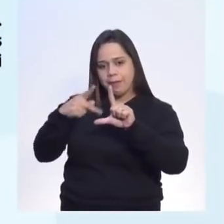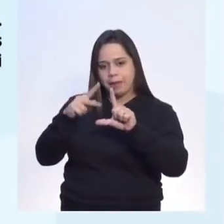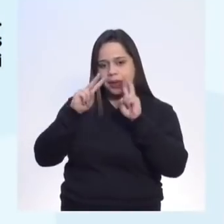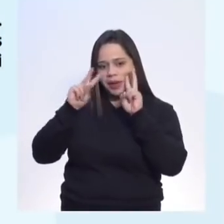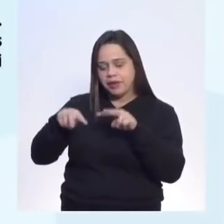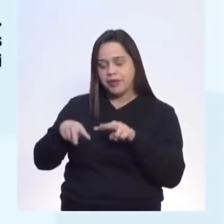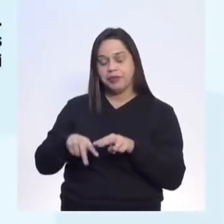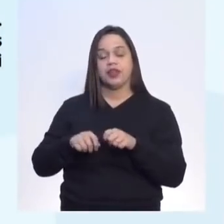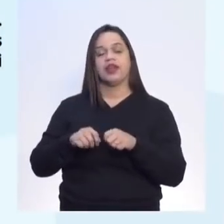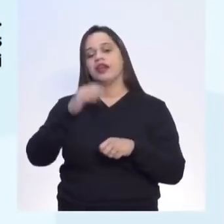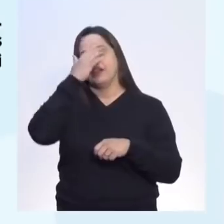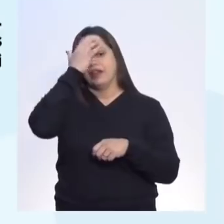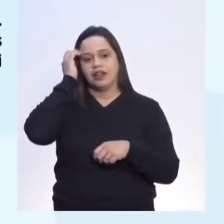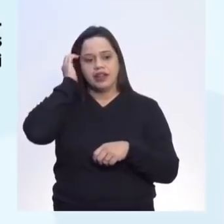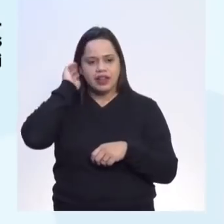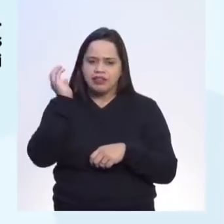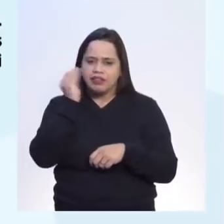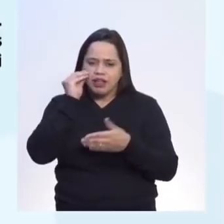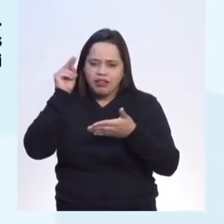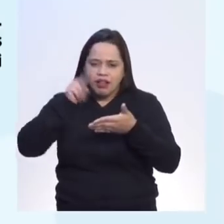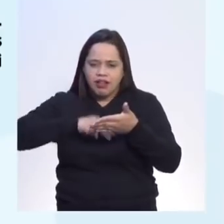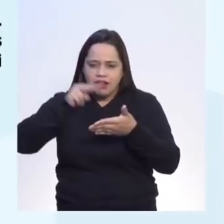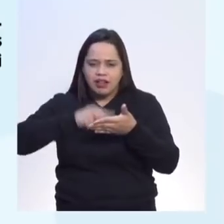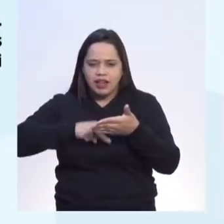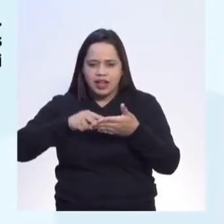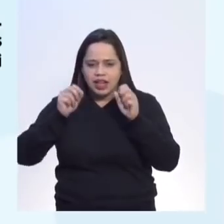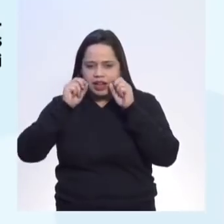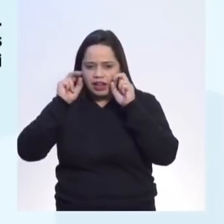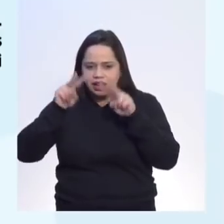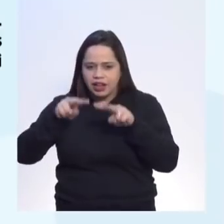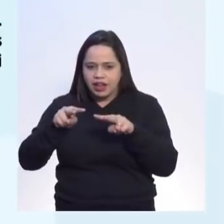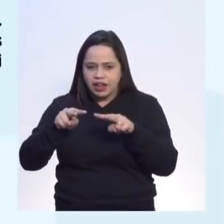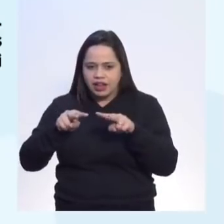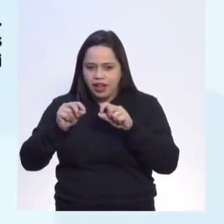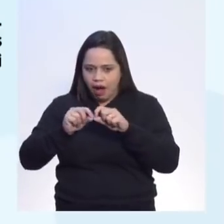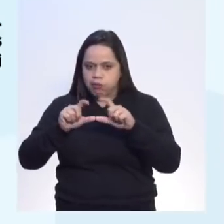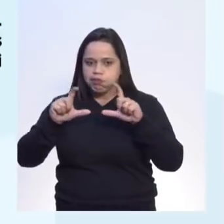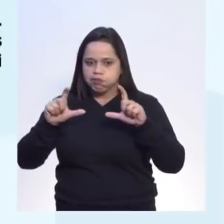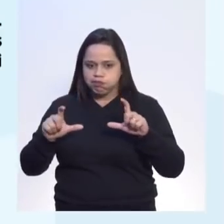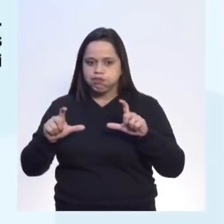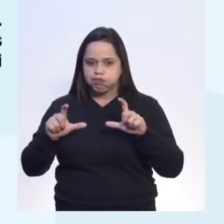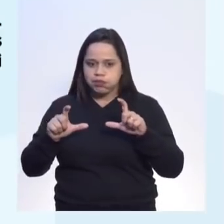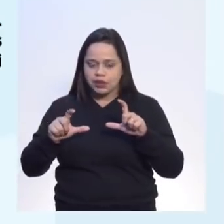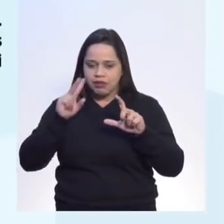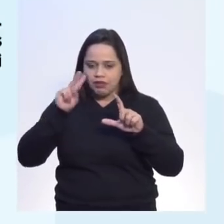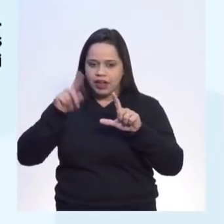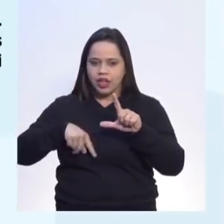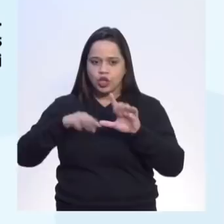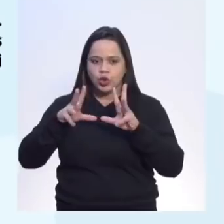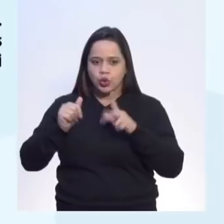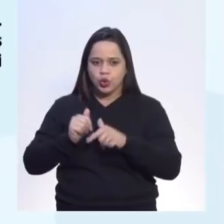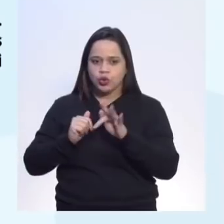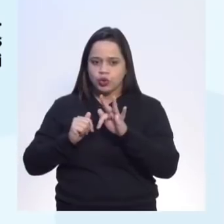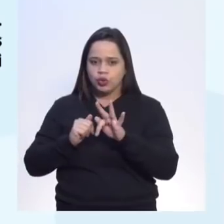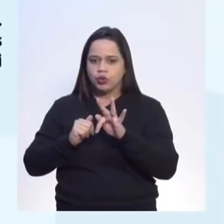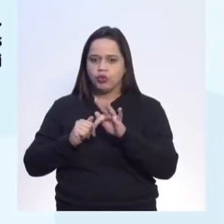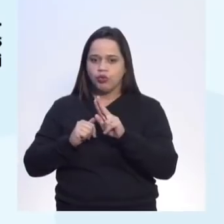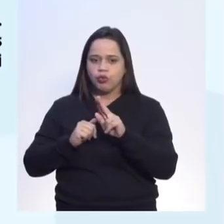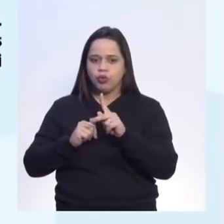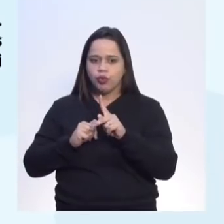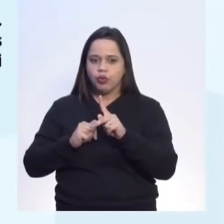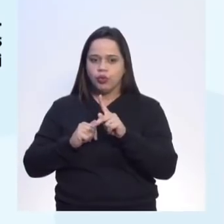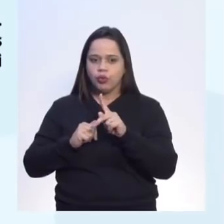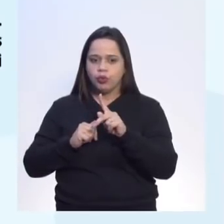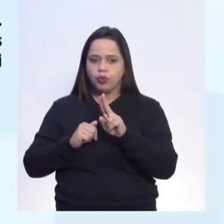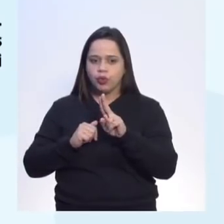na Emília. Tentem ler a mensagem que está aí. Acho que está até grandinho, tá? Para ver se vocês conseguem adivinhar o